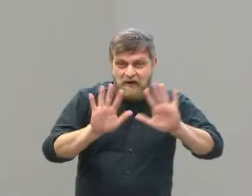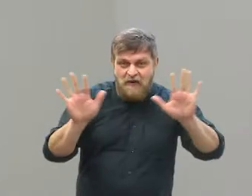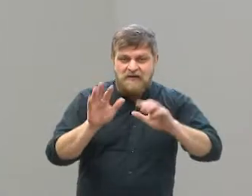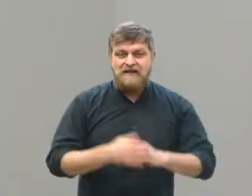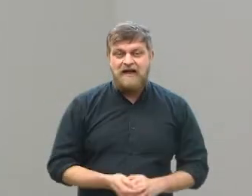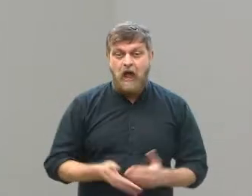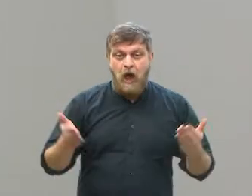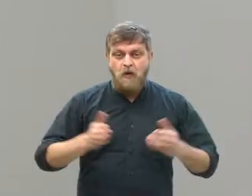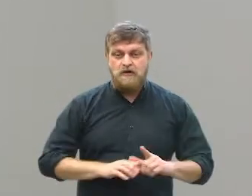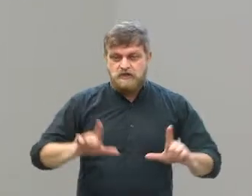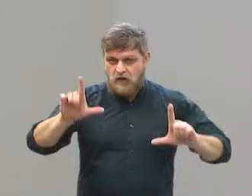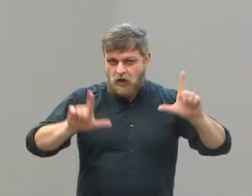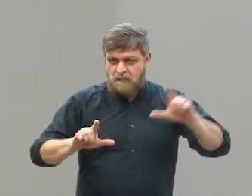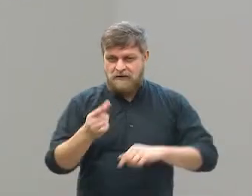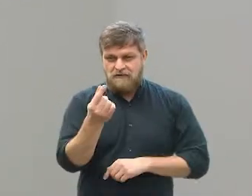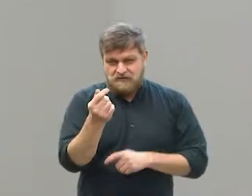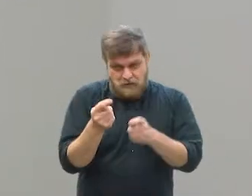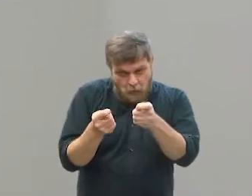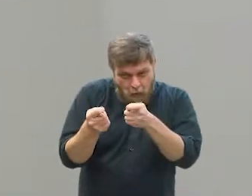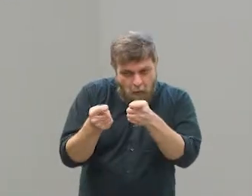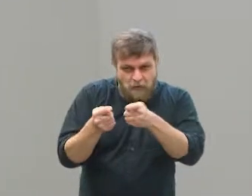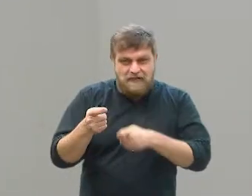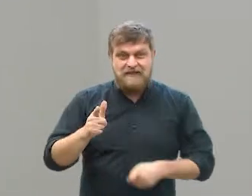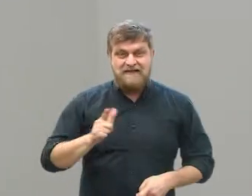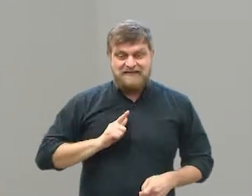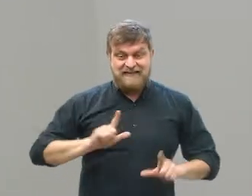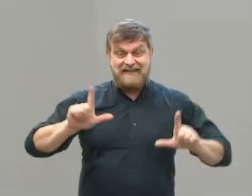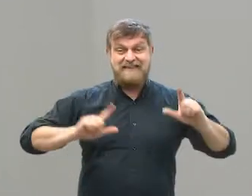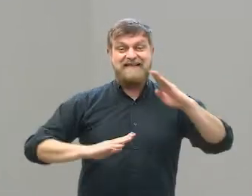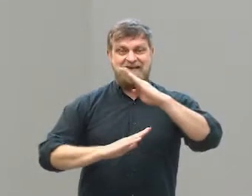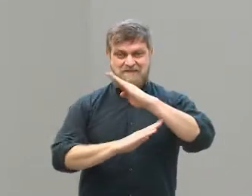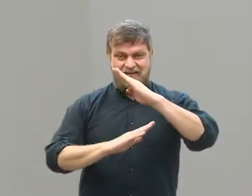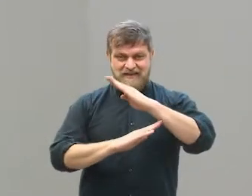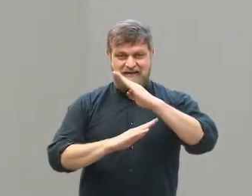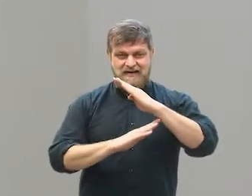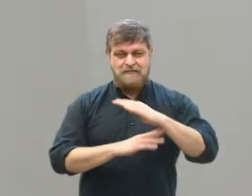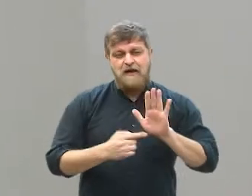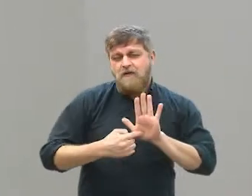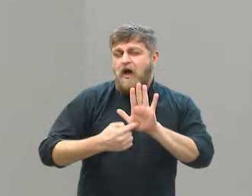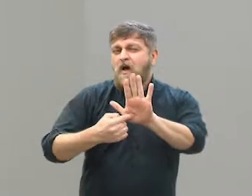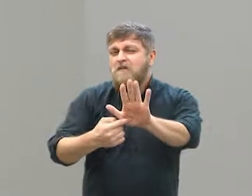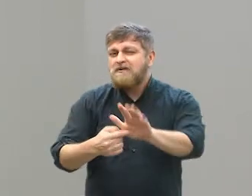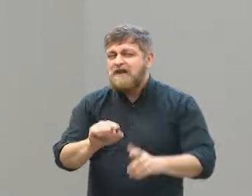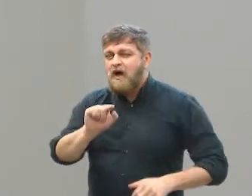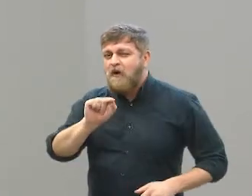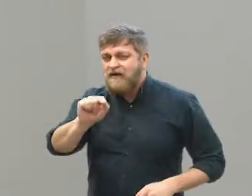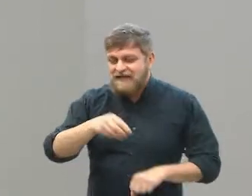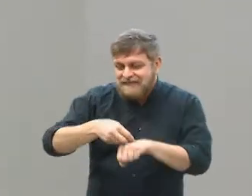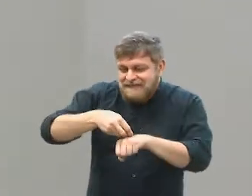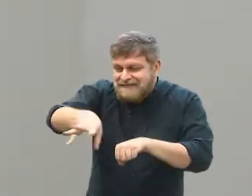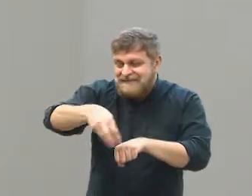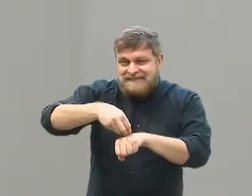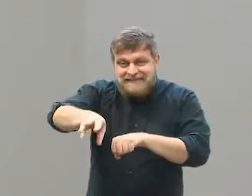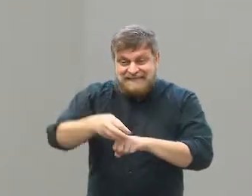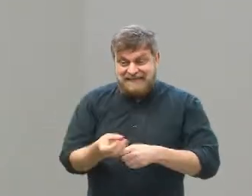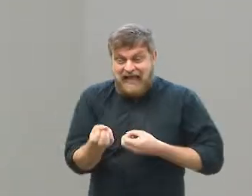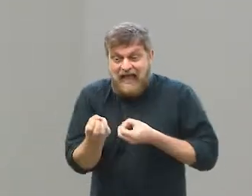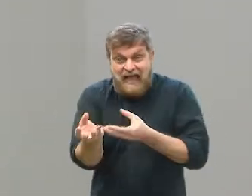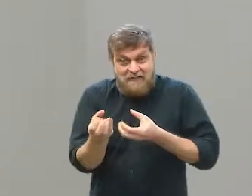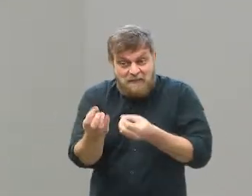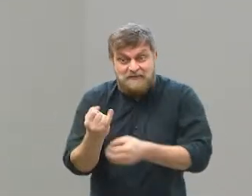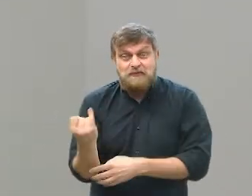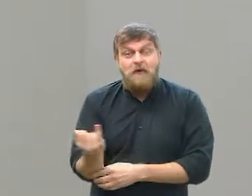Olá, o quadro Na Ponta do Lápis está no ar aqui na TV Câmara Campinas, trazendo para você todas as informações e